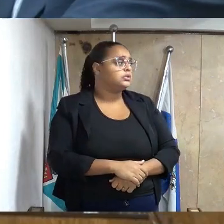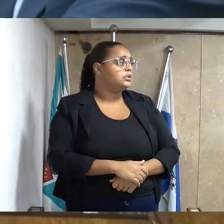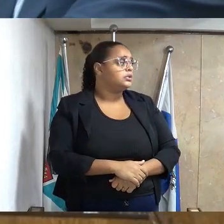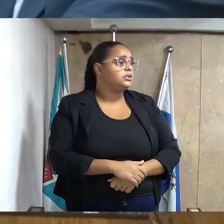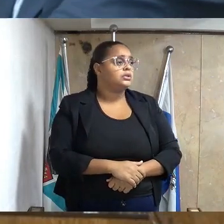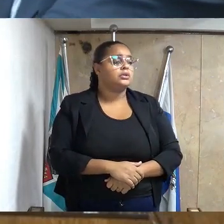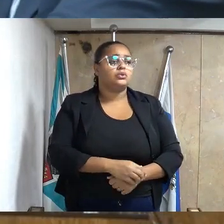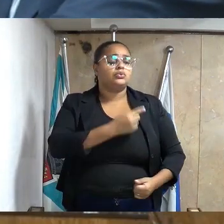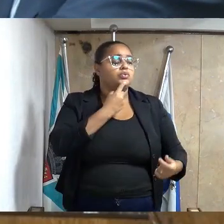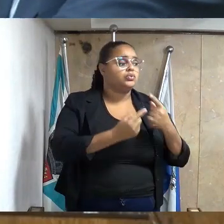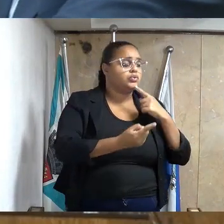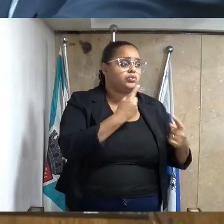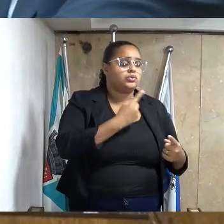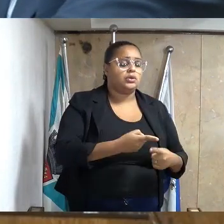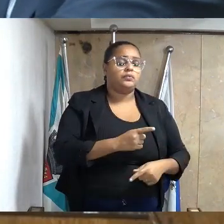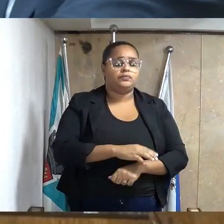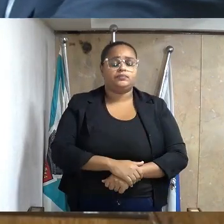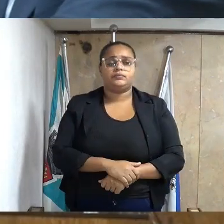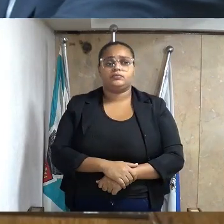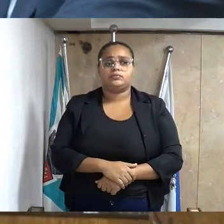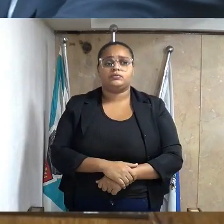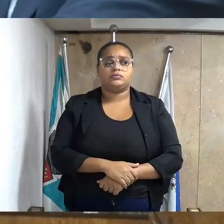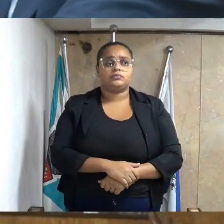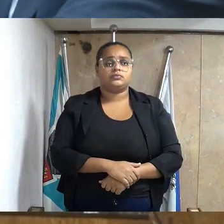A matéria encontra-se em discussão.